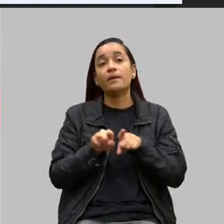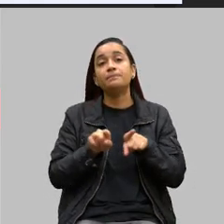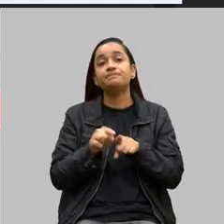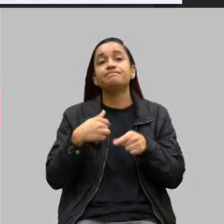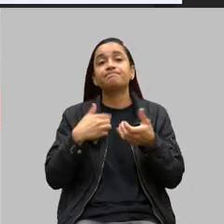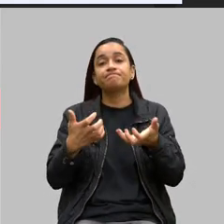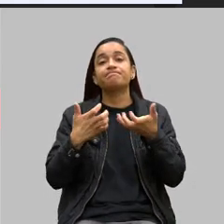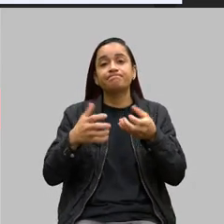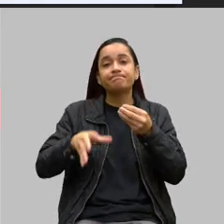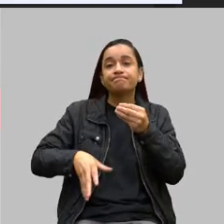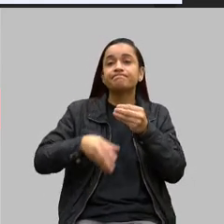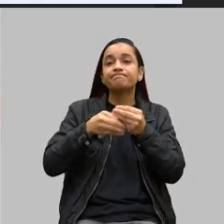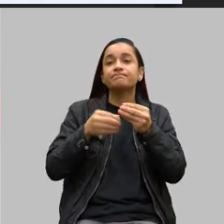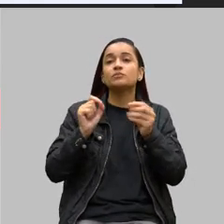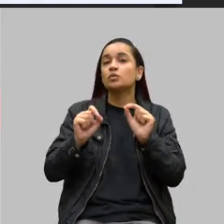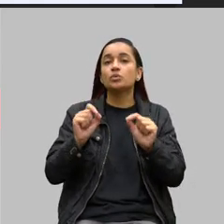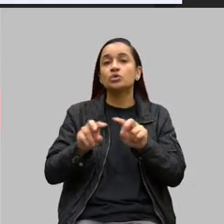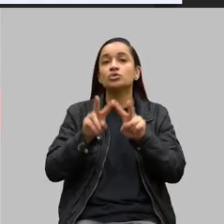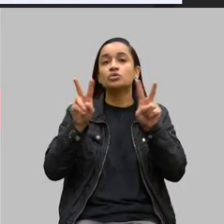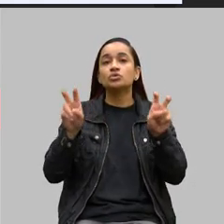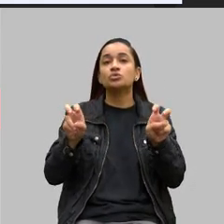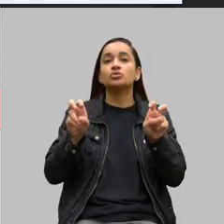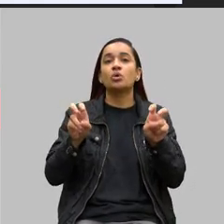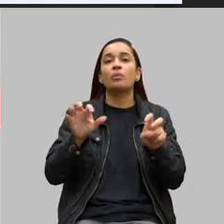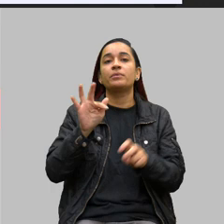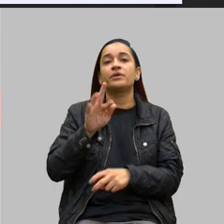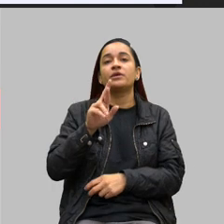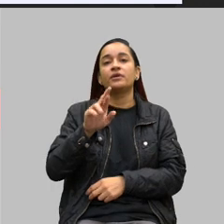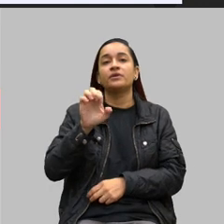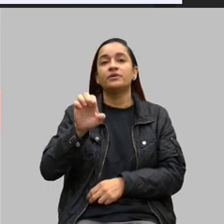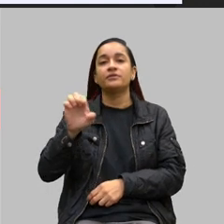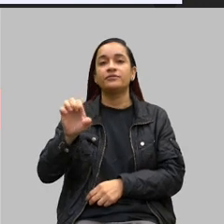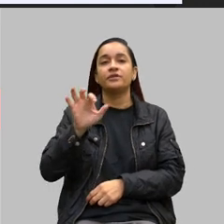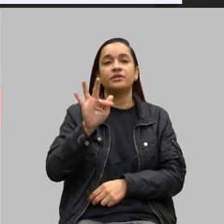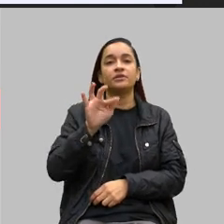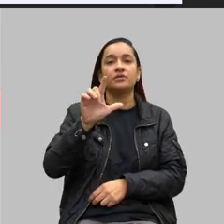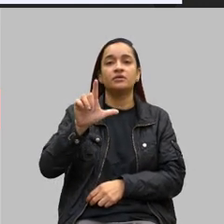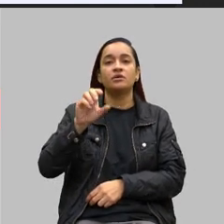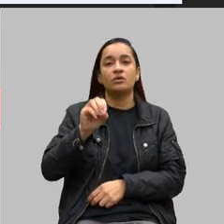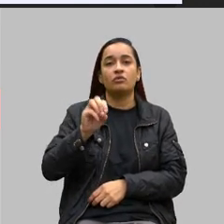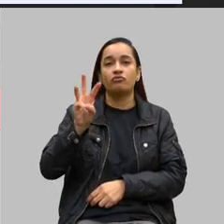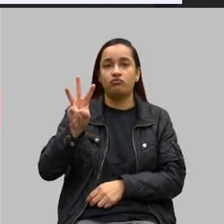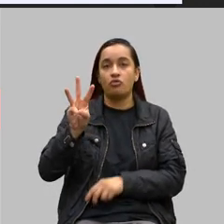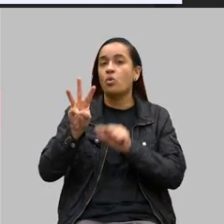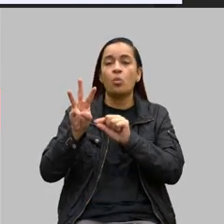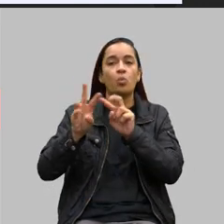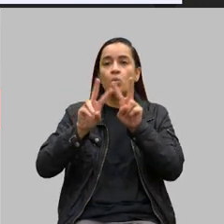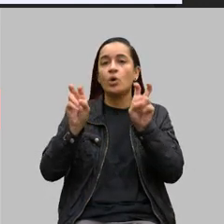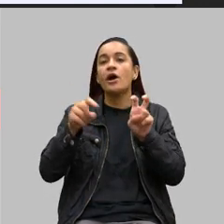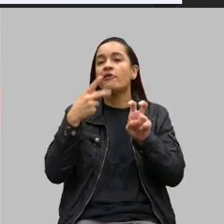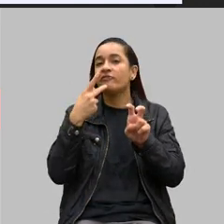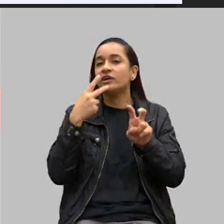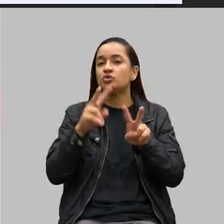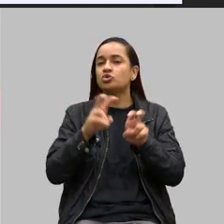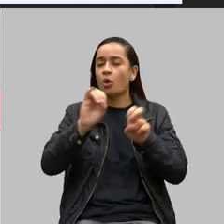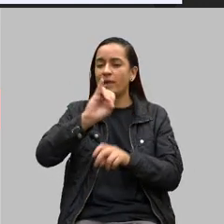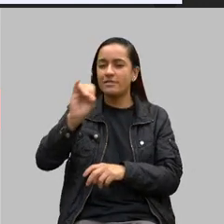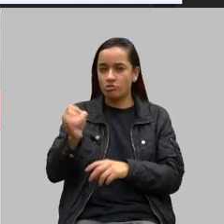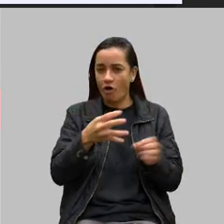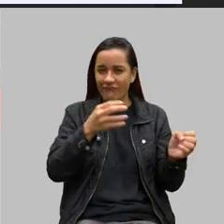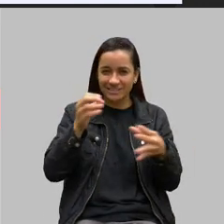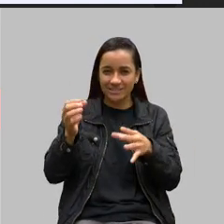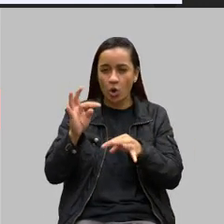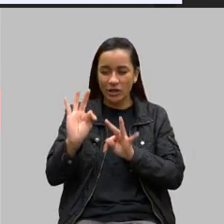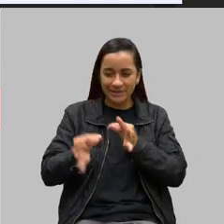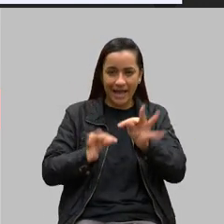menção aqui a ao free Flow né Eh a gente quando falei de inovação e tecnologia na agenda de infraestrutura não posso deixar de